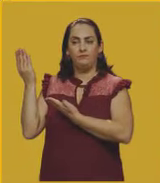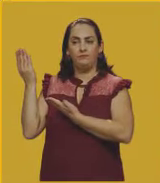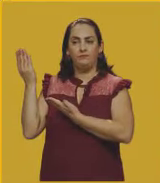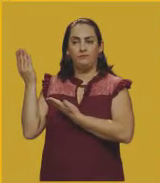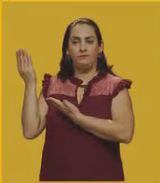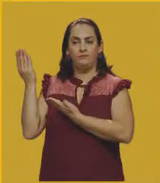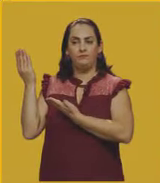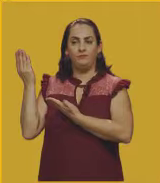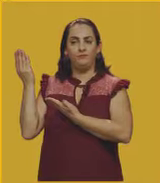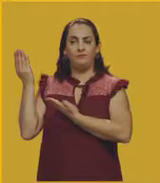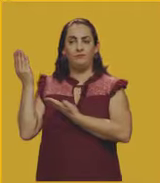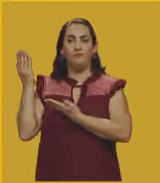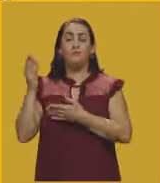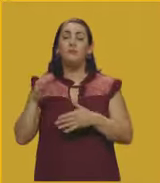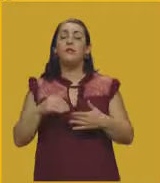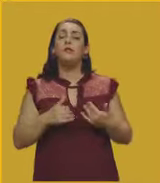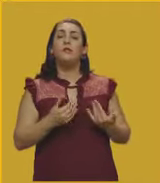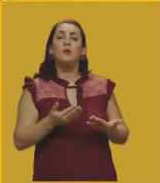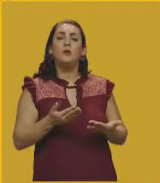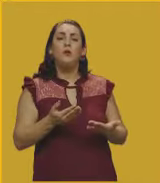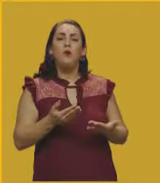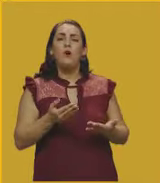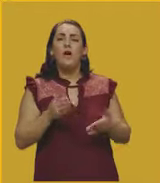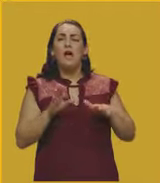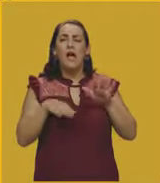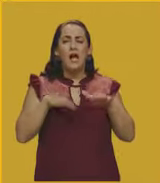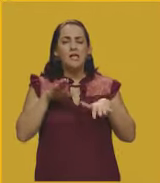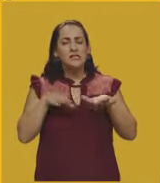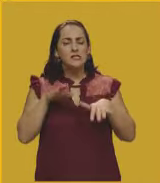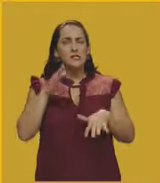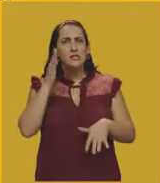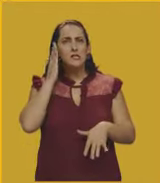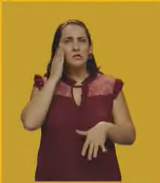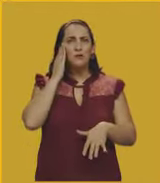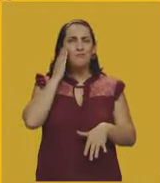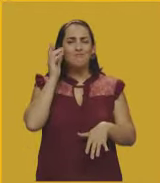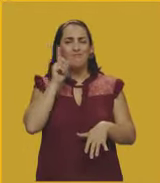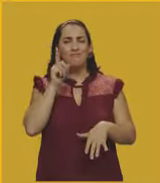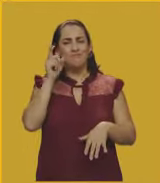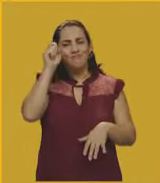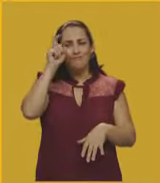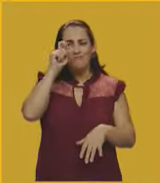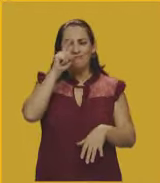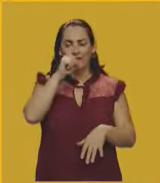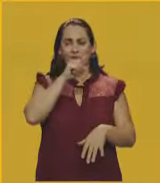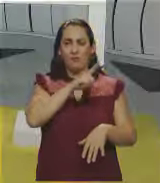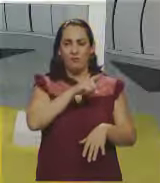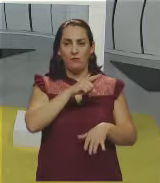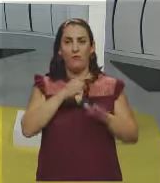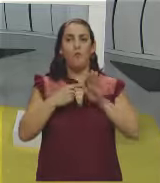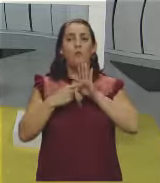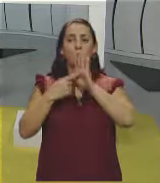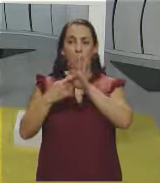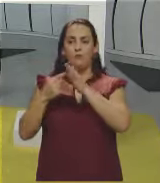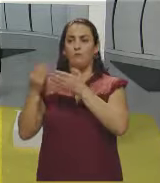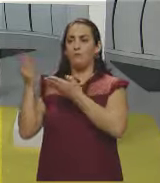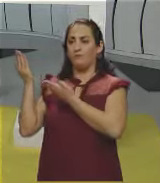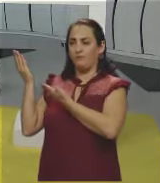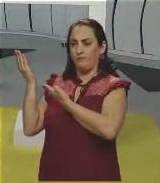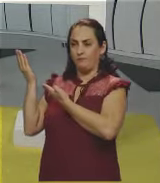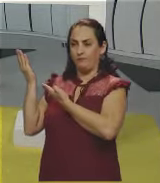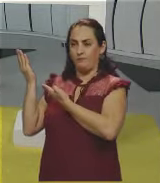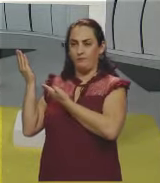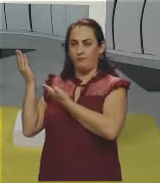fio. Beleza? Bom, para quem ainda talvez não tenha entendido o que são essas variáveis, eu vou mostrar aqui no flipchart, rapidinho. Olha